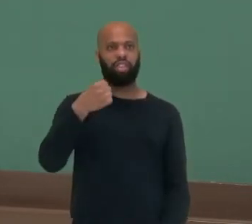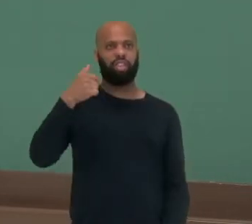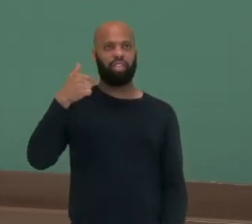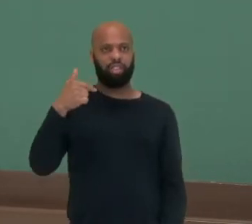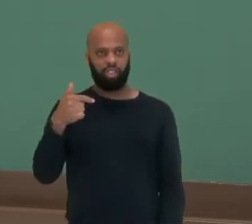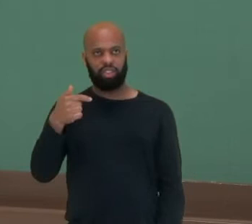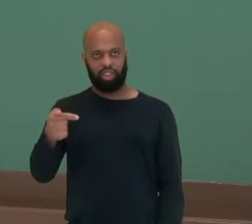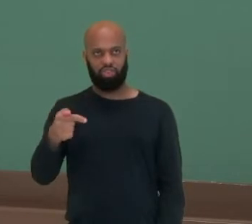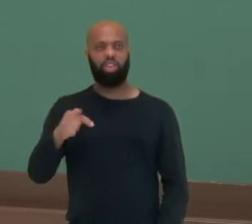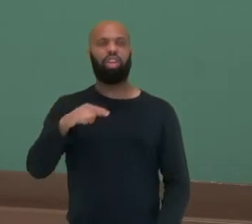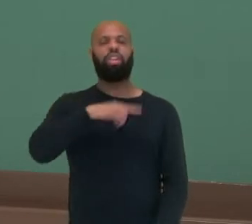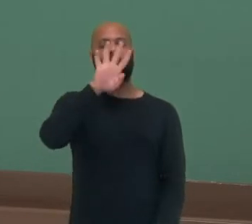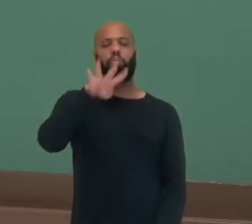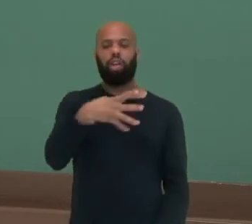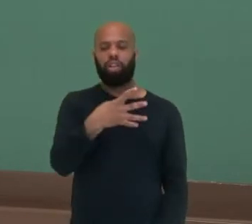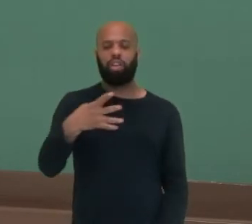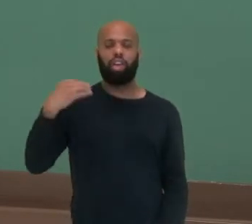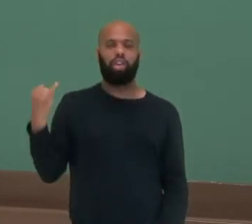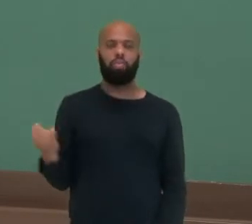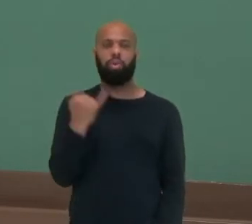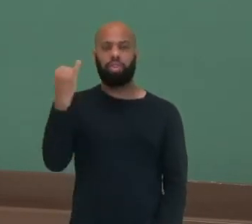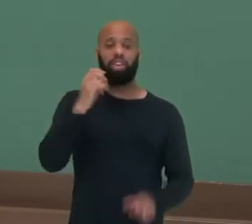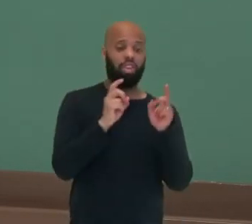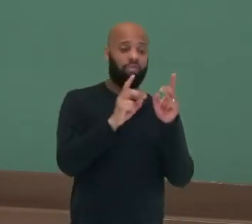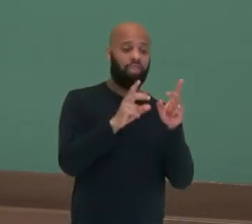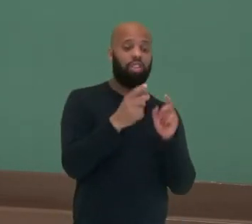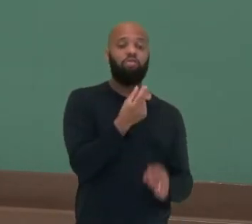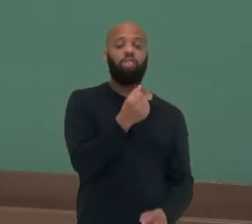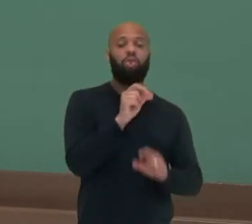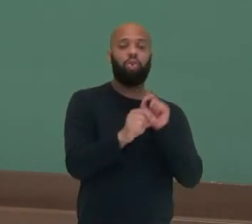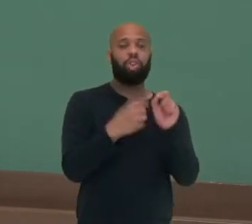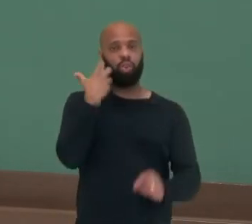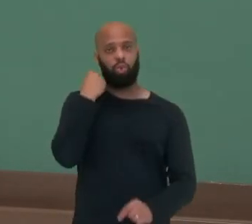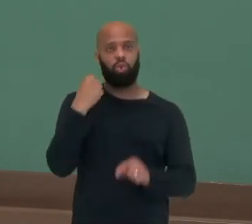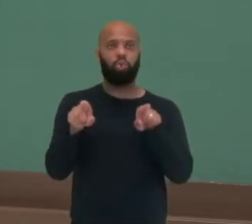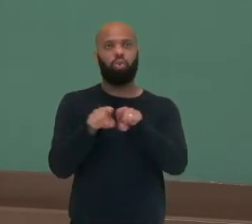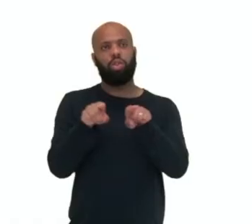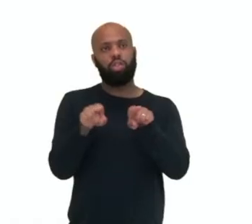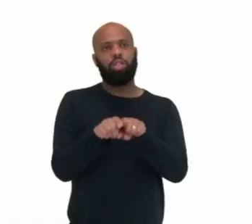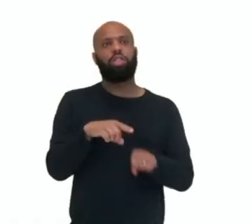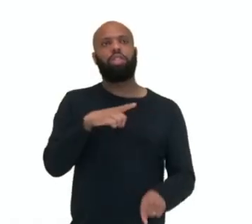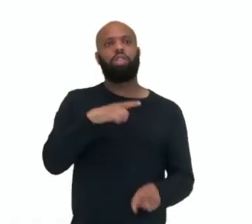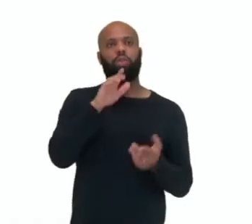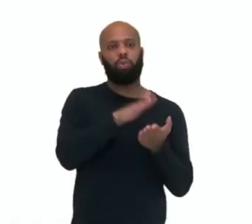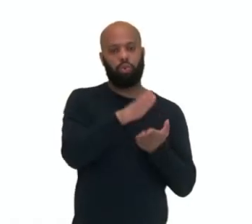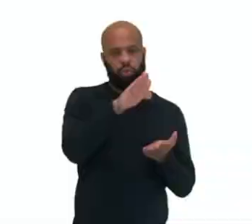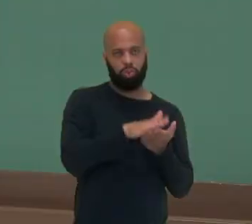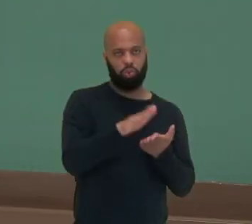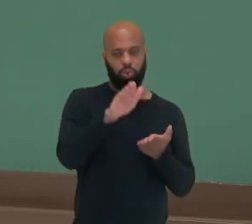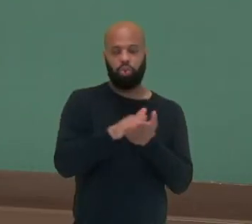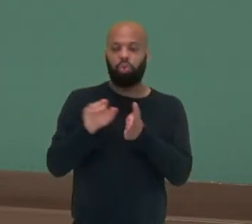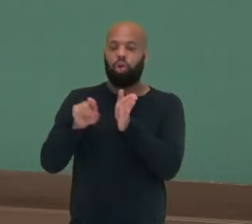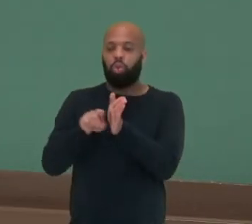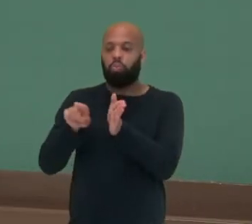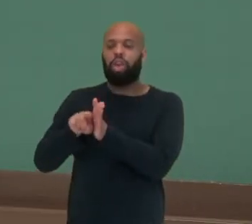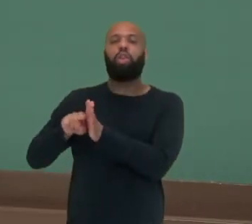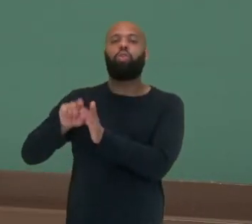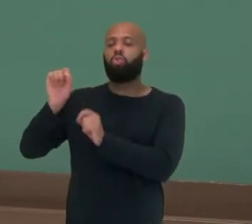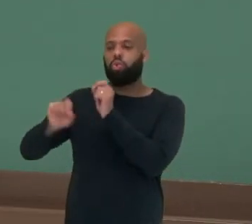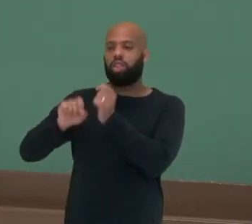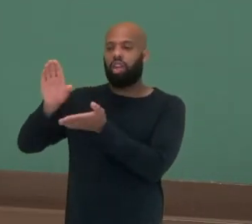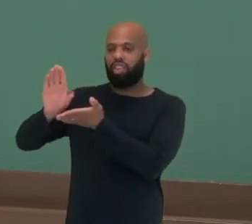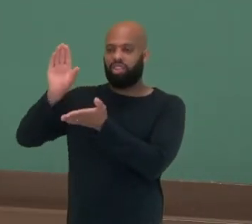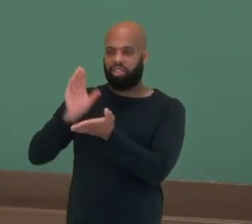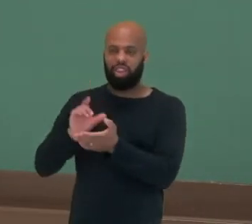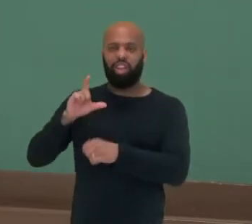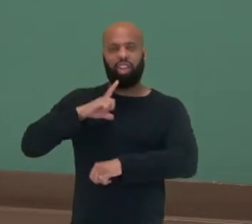Na planilha deve constar o valor de venda, o lucro, ou seja, o custo menos a receita, tá